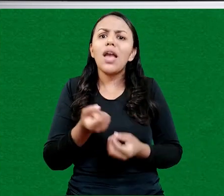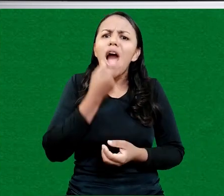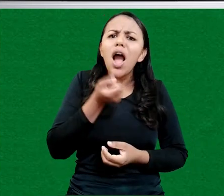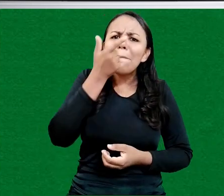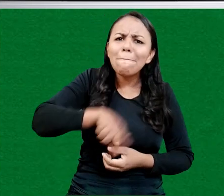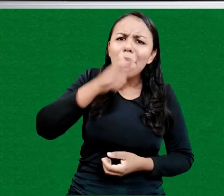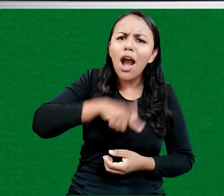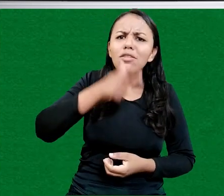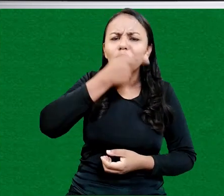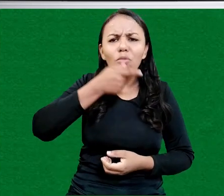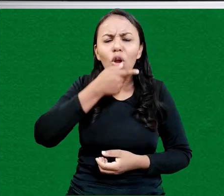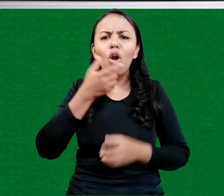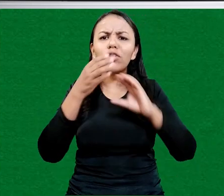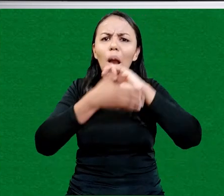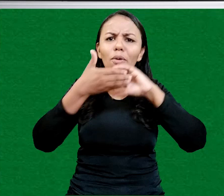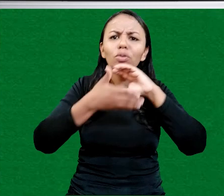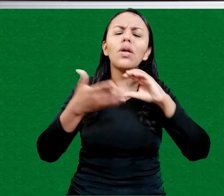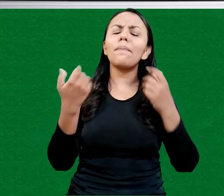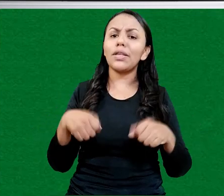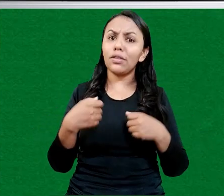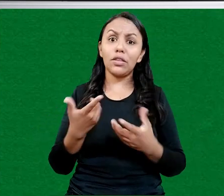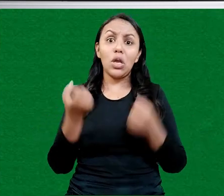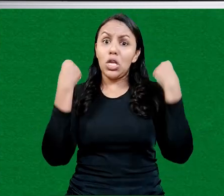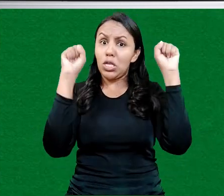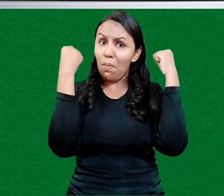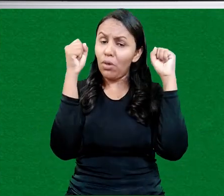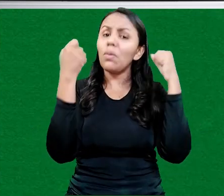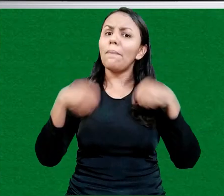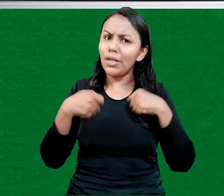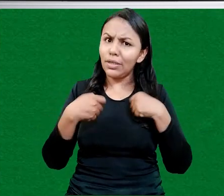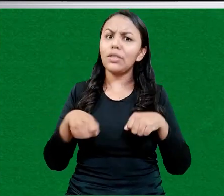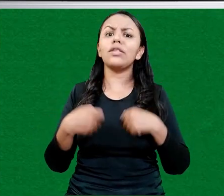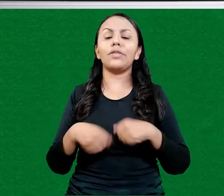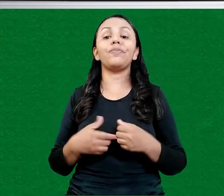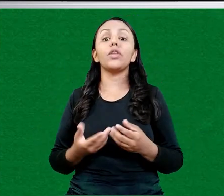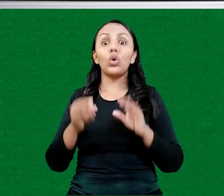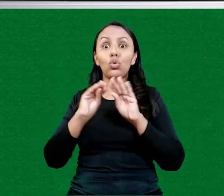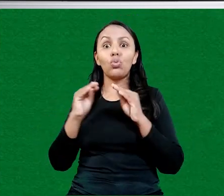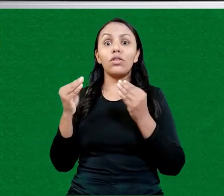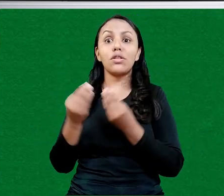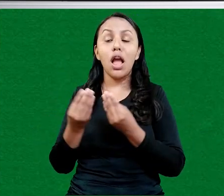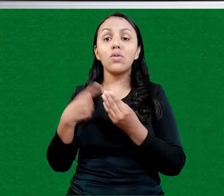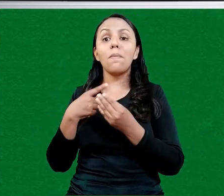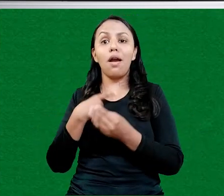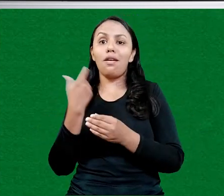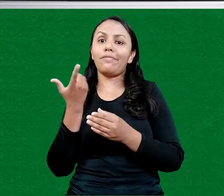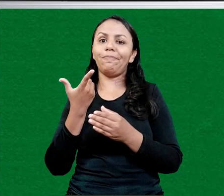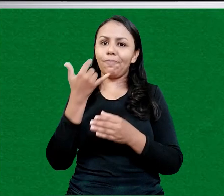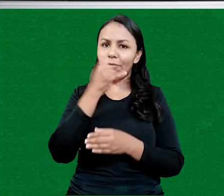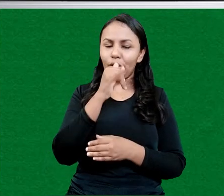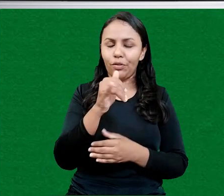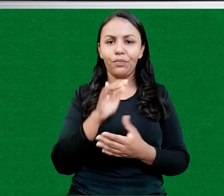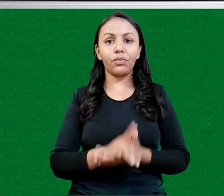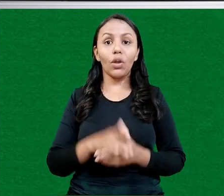é importante a gente ter sempre o substrato para produzir energia. O grande X da questão é que o carboidrato